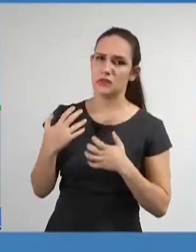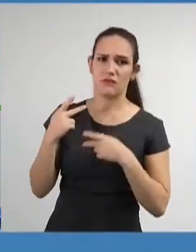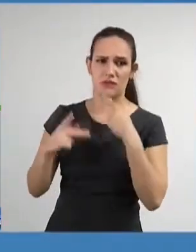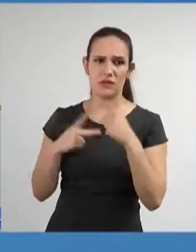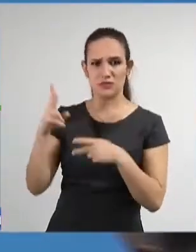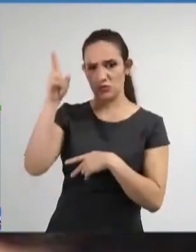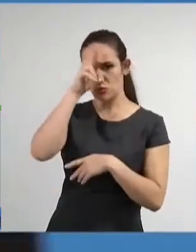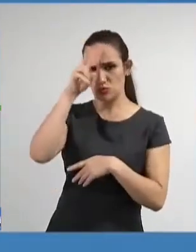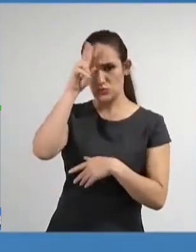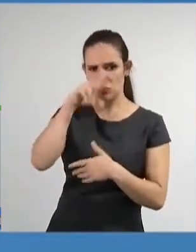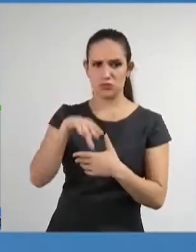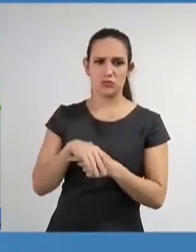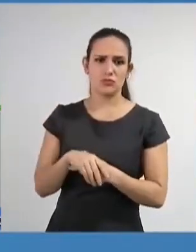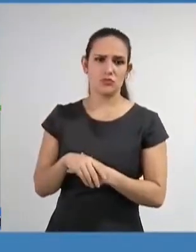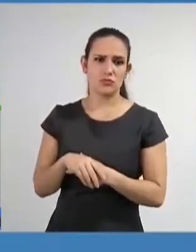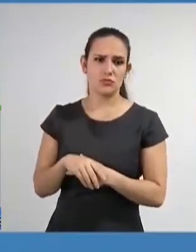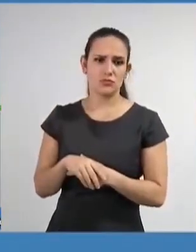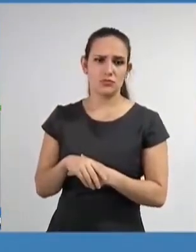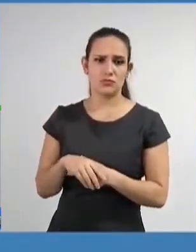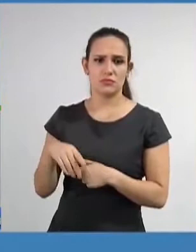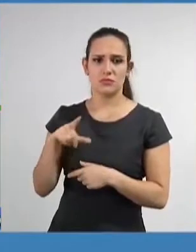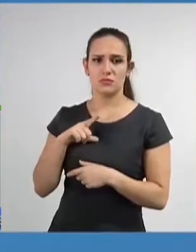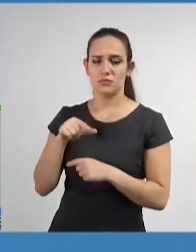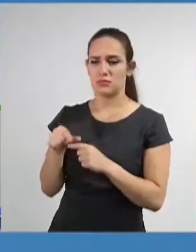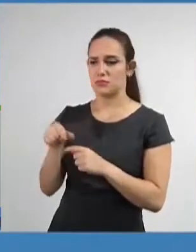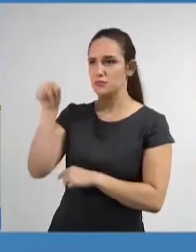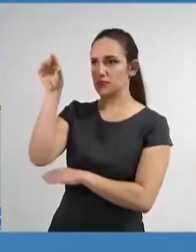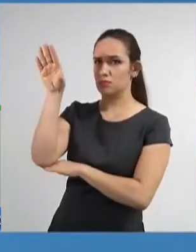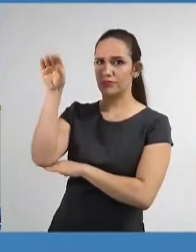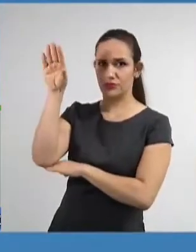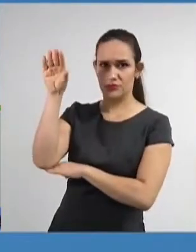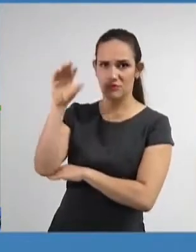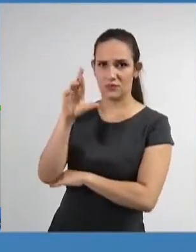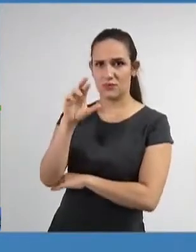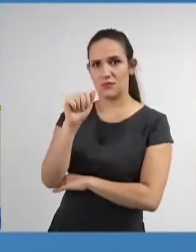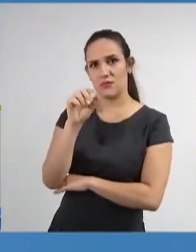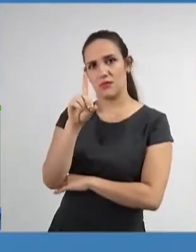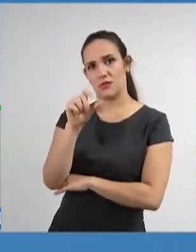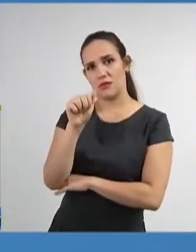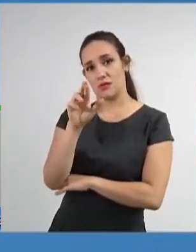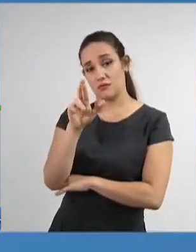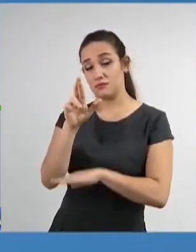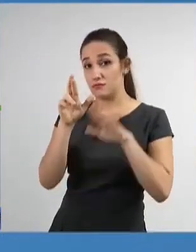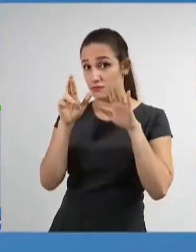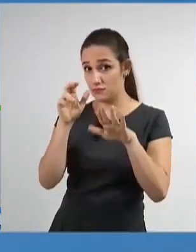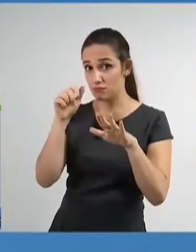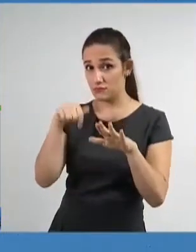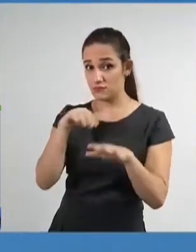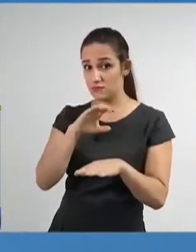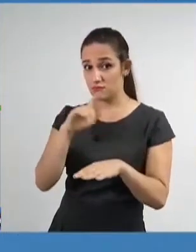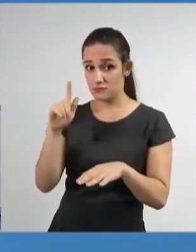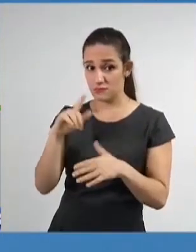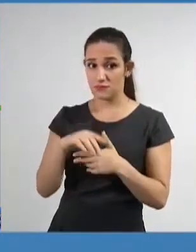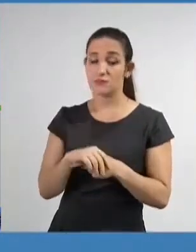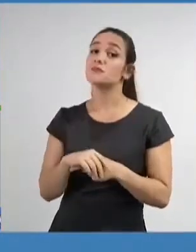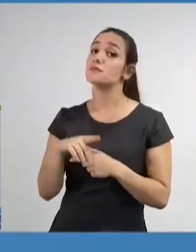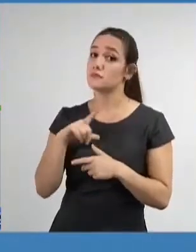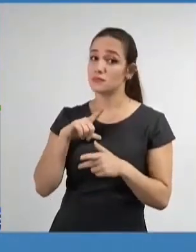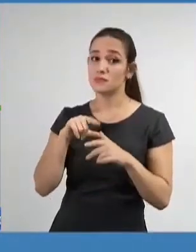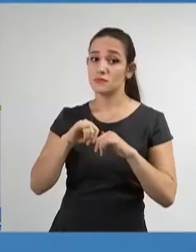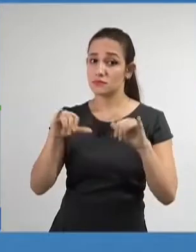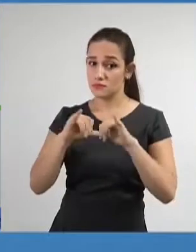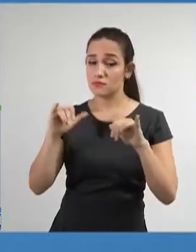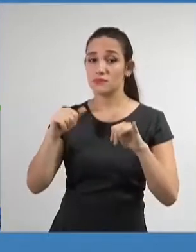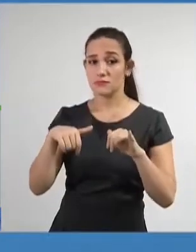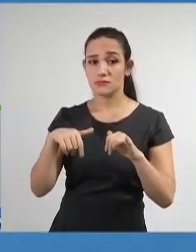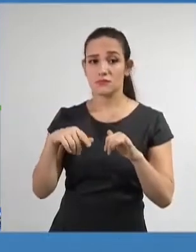história dos radares. No município de Campo Grande, e nós temos esse dado, em Campo Grande